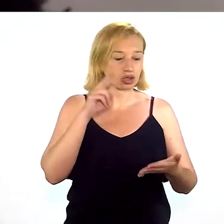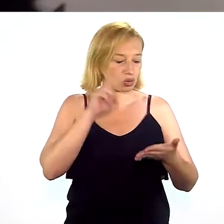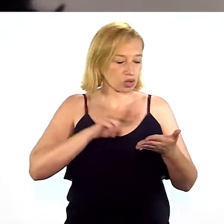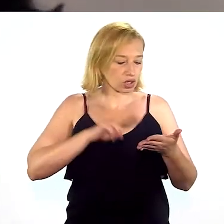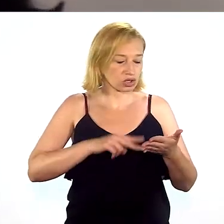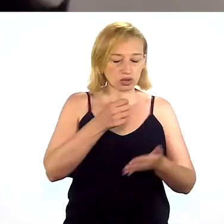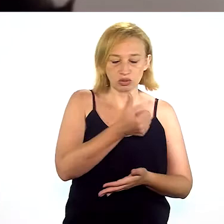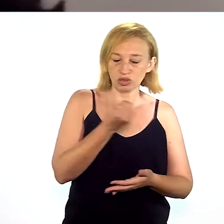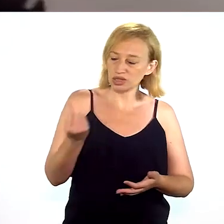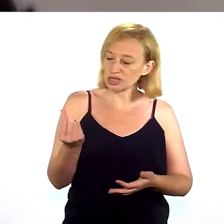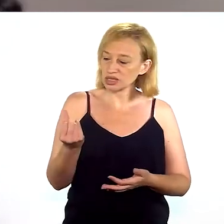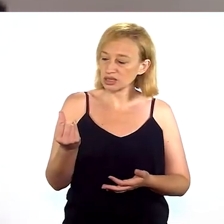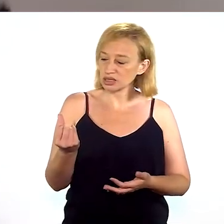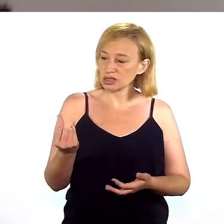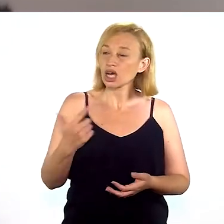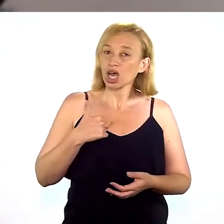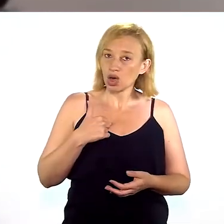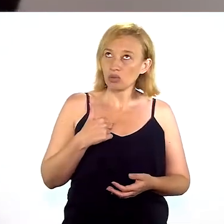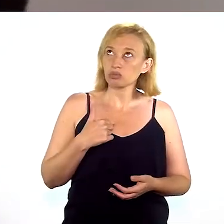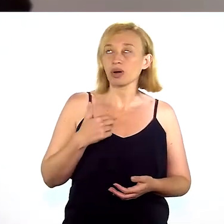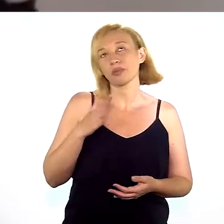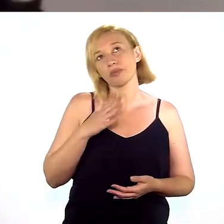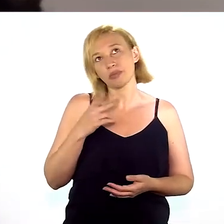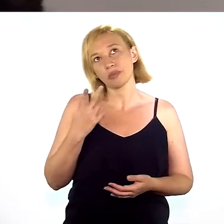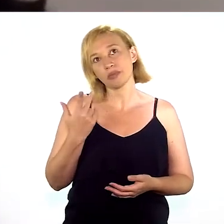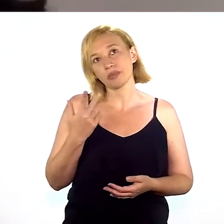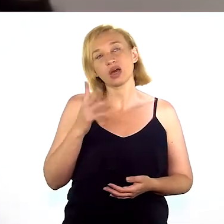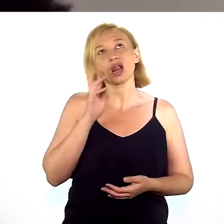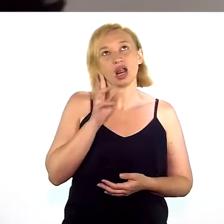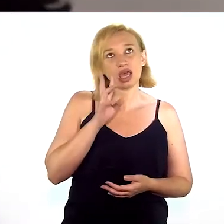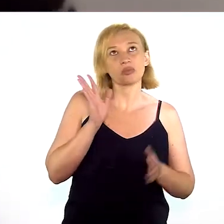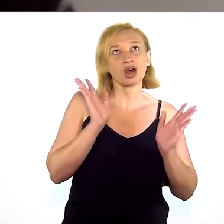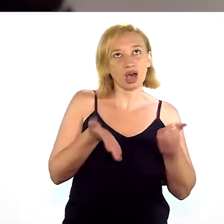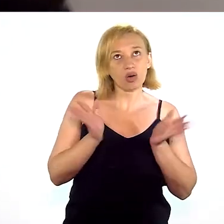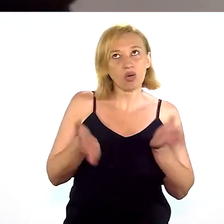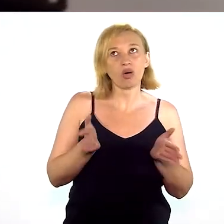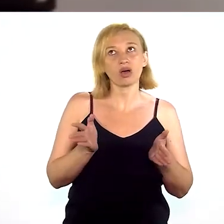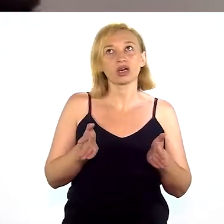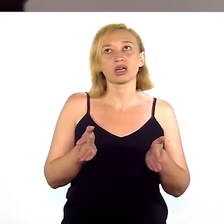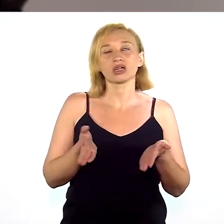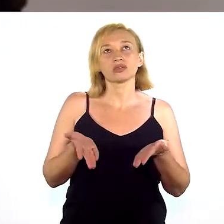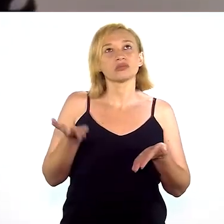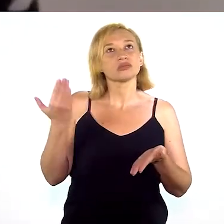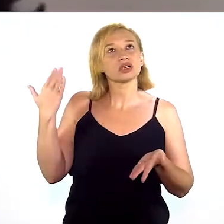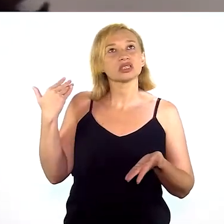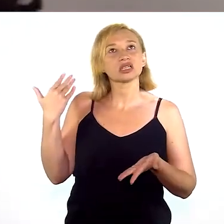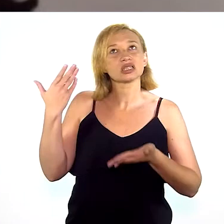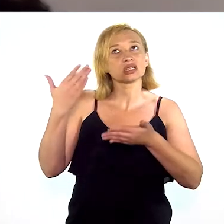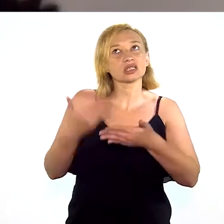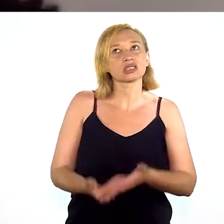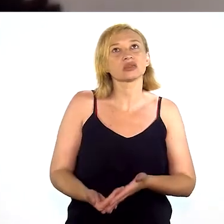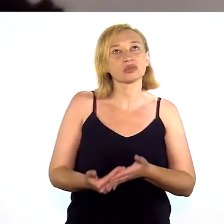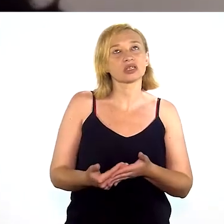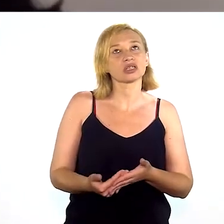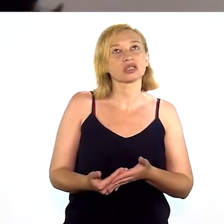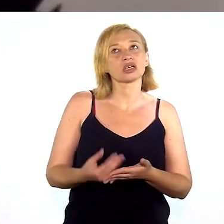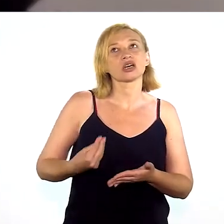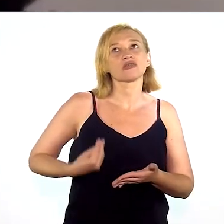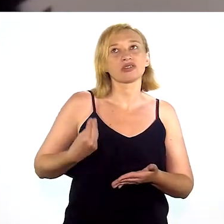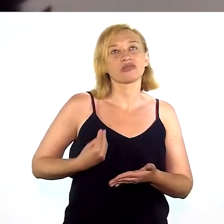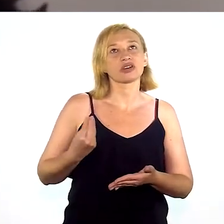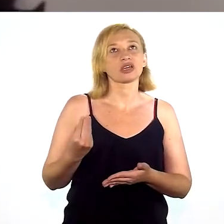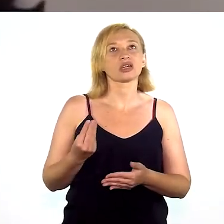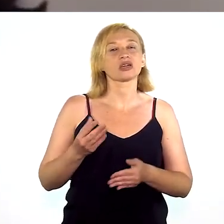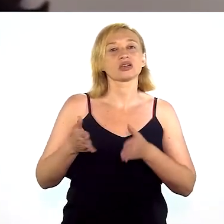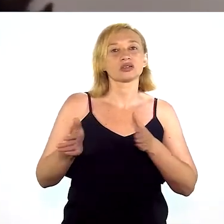refletir bastante. Quando eu li essa obra em 2016, eu era uma pessoa, e relendo novamente agora, passado este